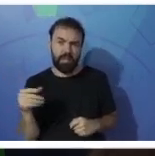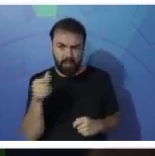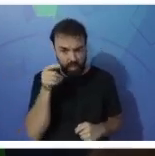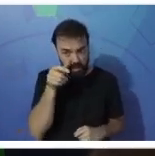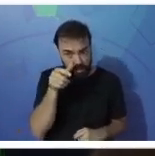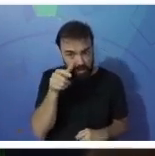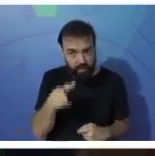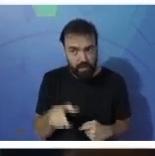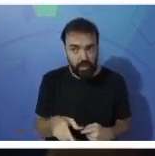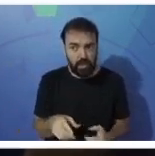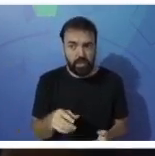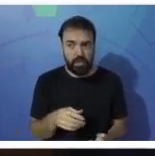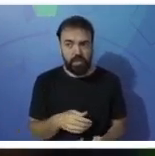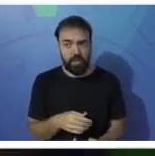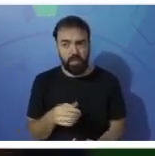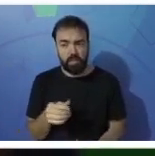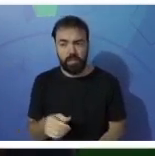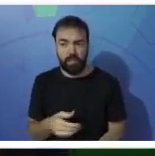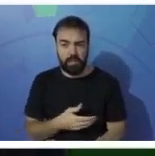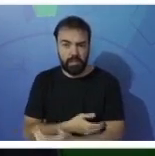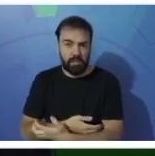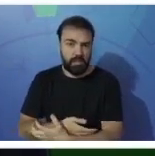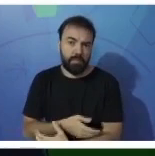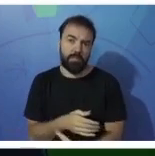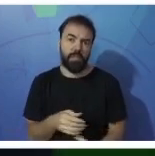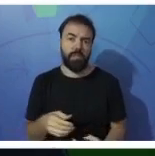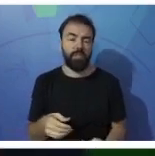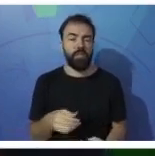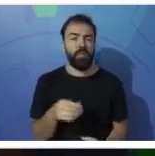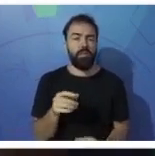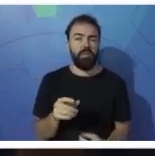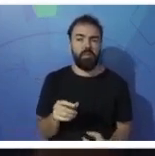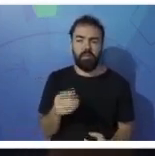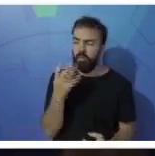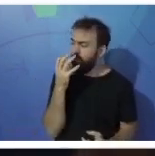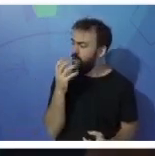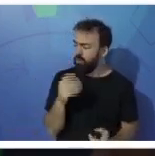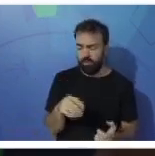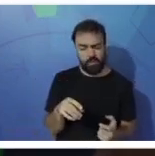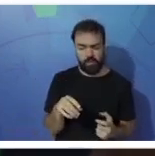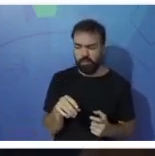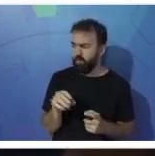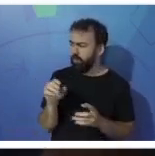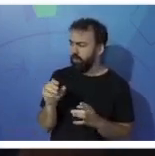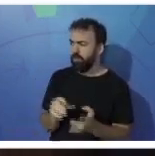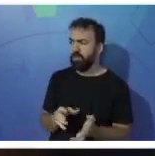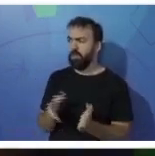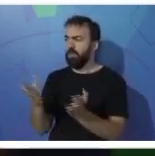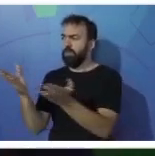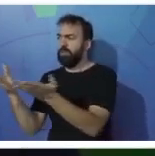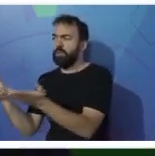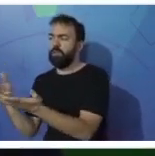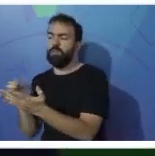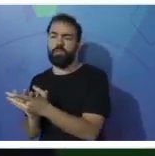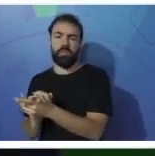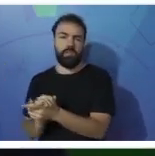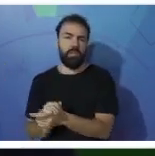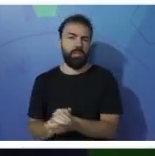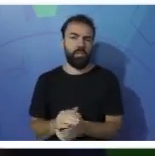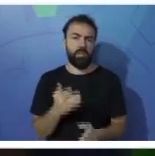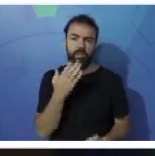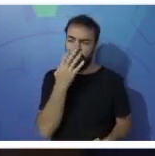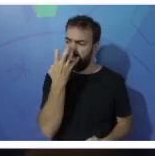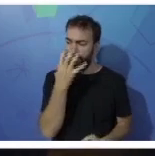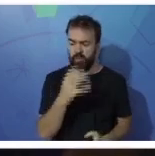filhotes. Eles não vão ficar conosco porque não temos espaço. Quando estiverem